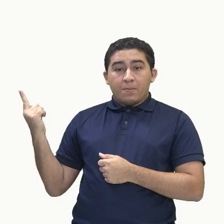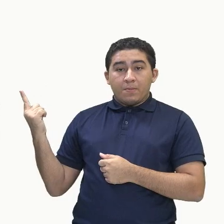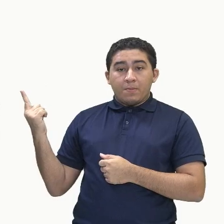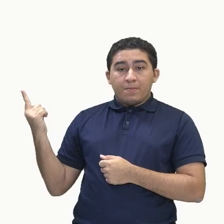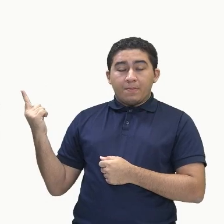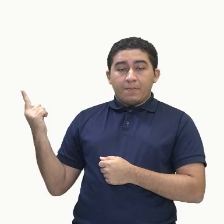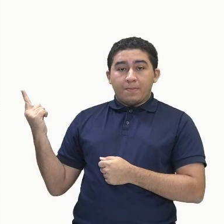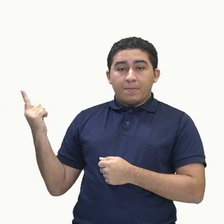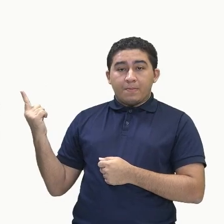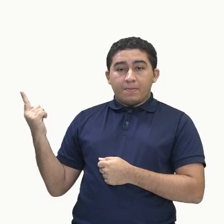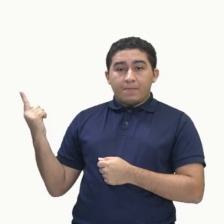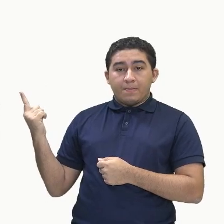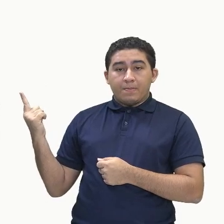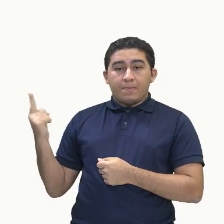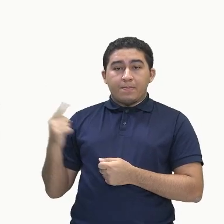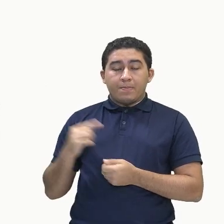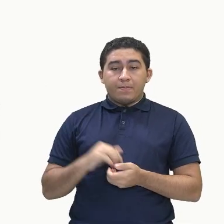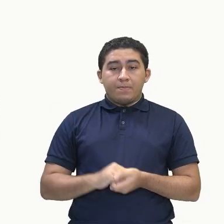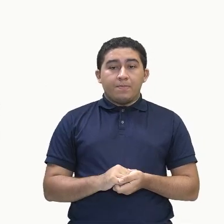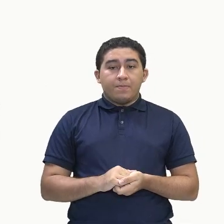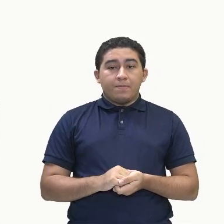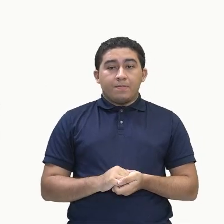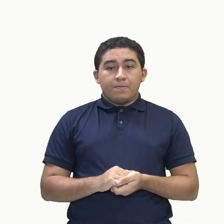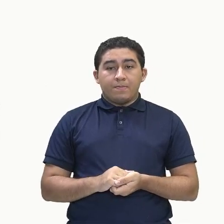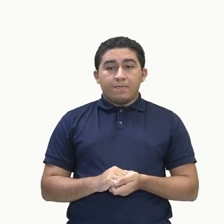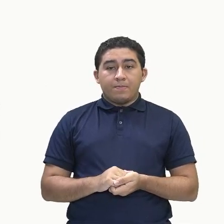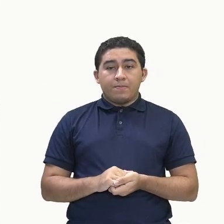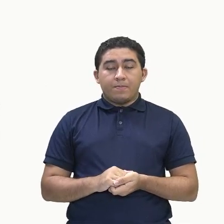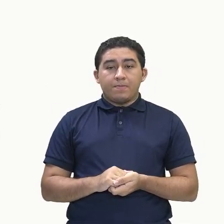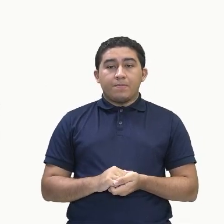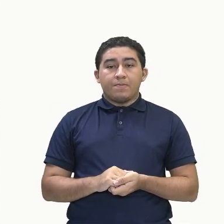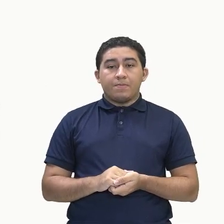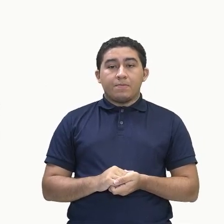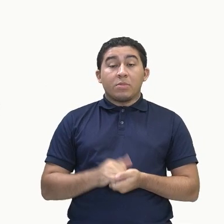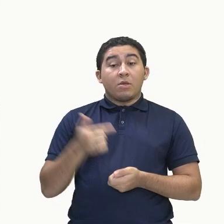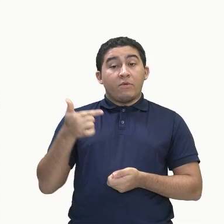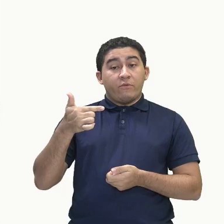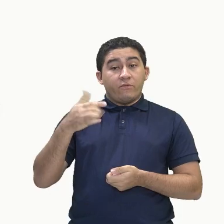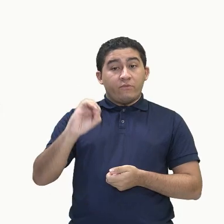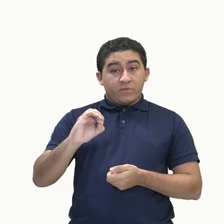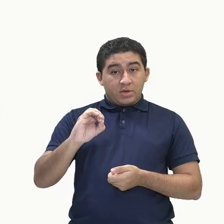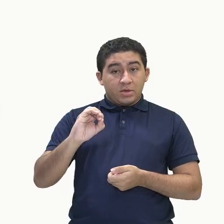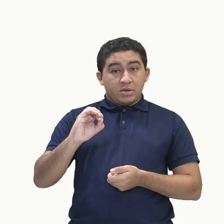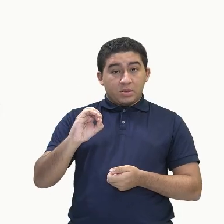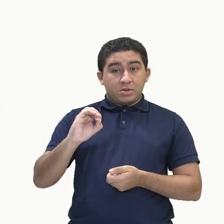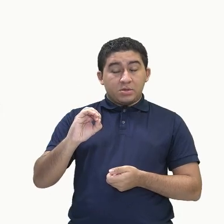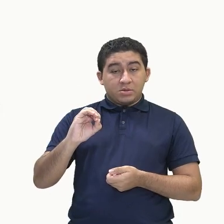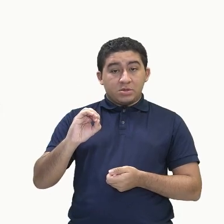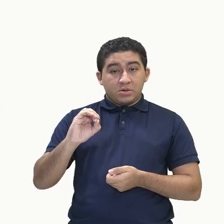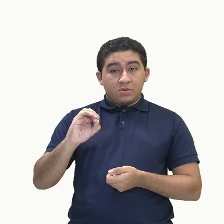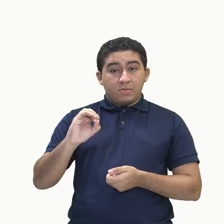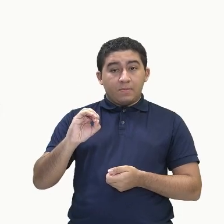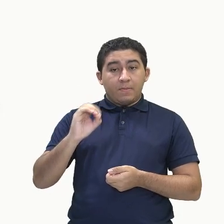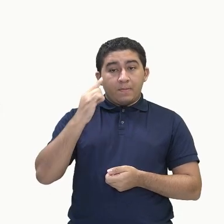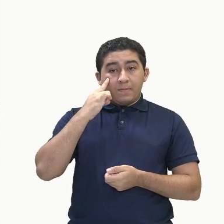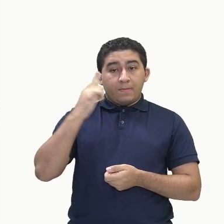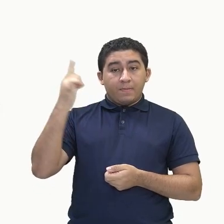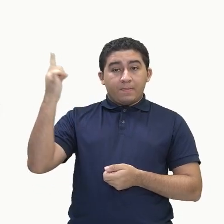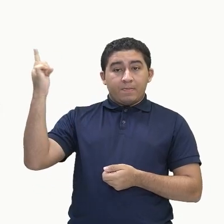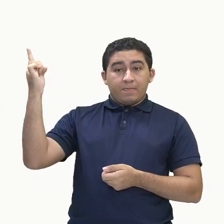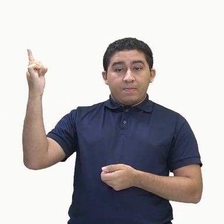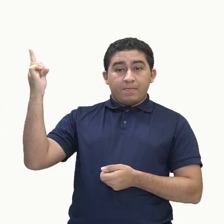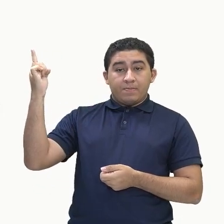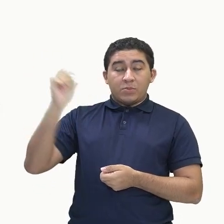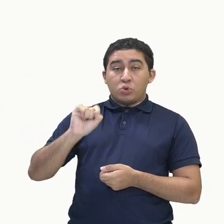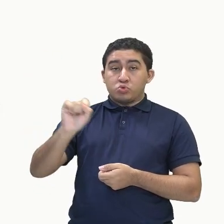ponto H, aí eu verifico aqui, olha, 20 graus, né? De latitude sul,